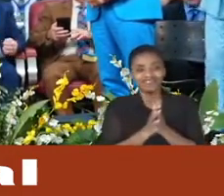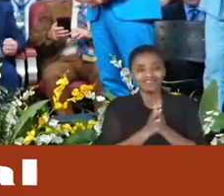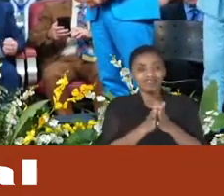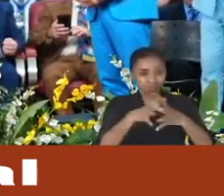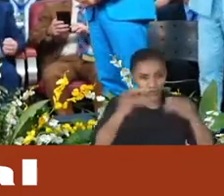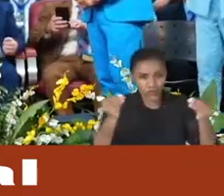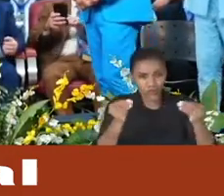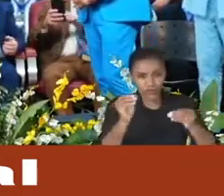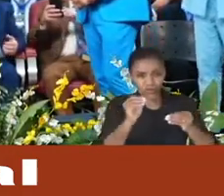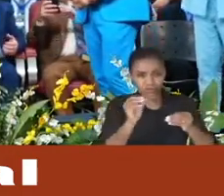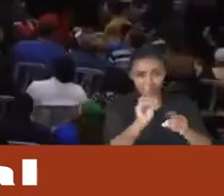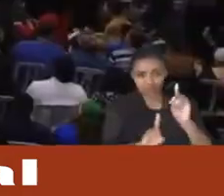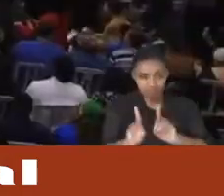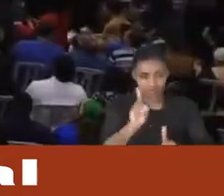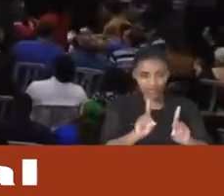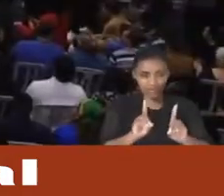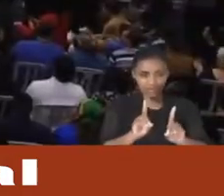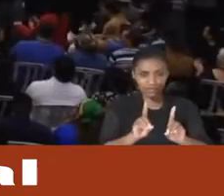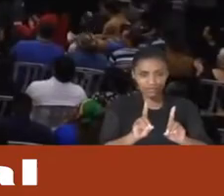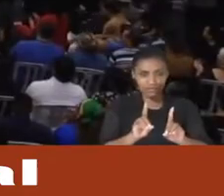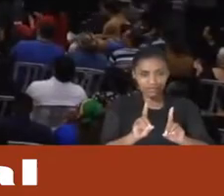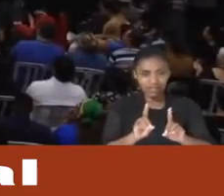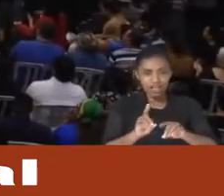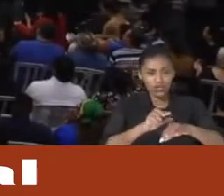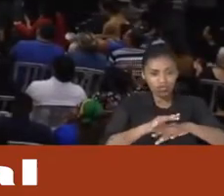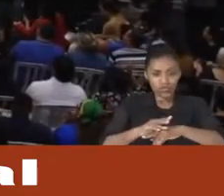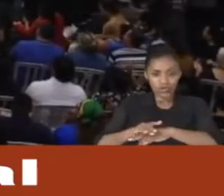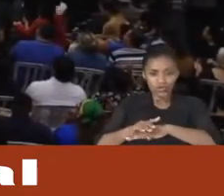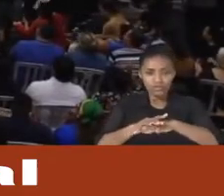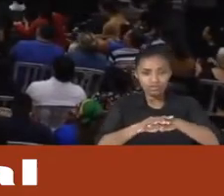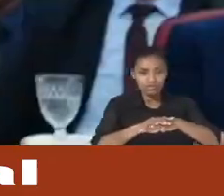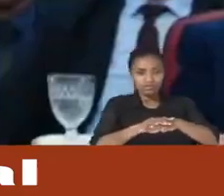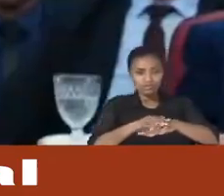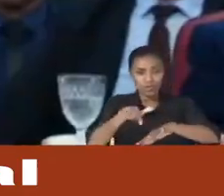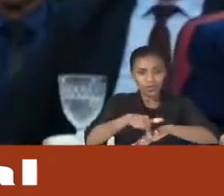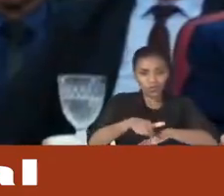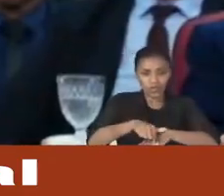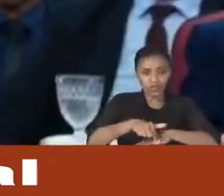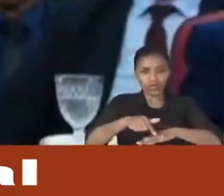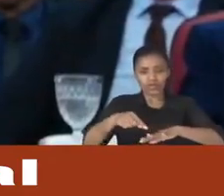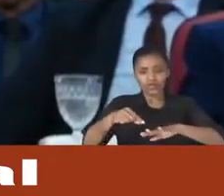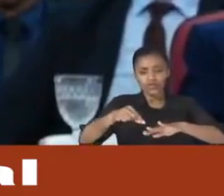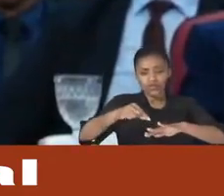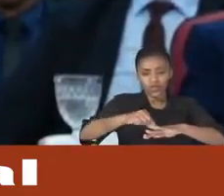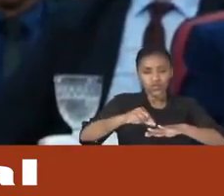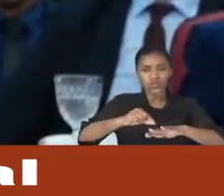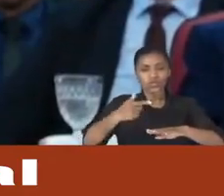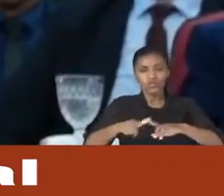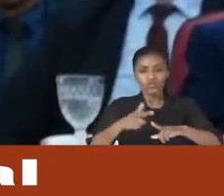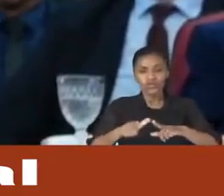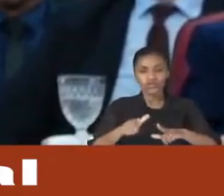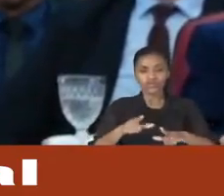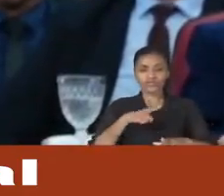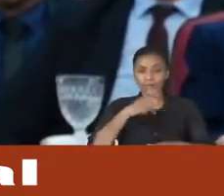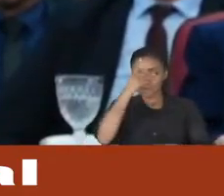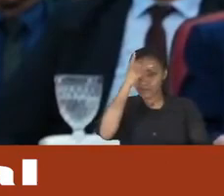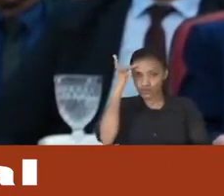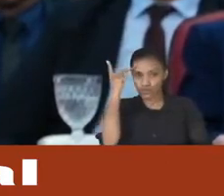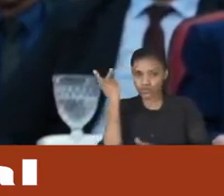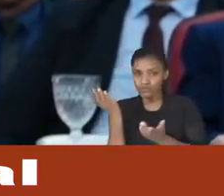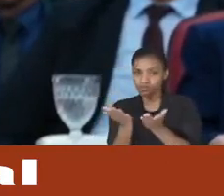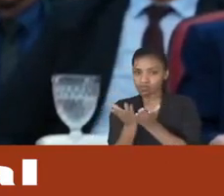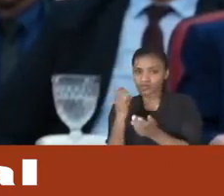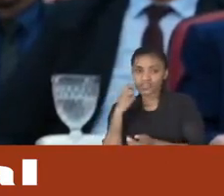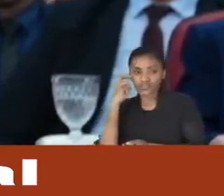cura alguém? Joanete Frieira, unha encravada, bicho de pé. Tem uns crentes que têm vergonha do pé, porque a unha